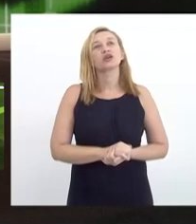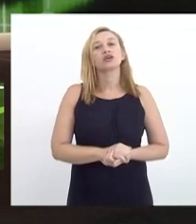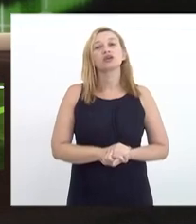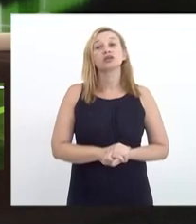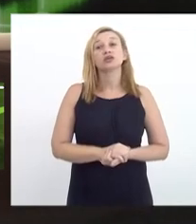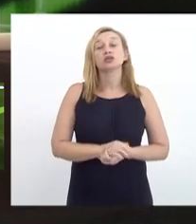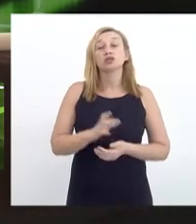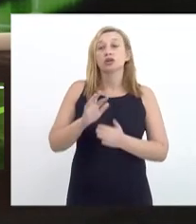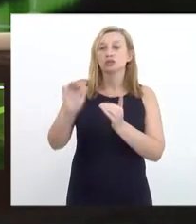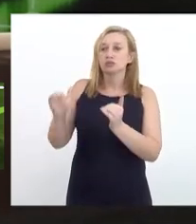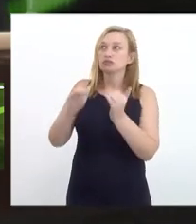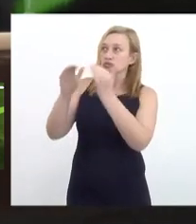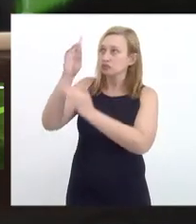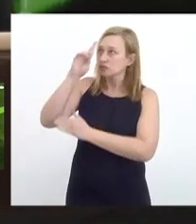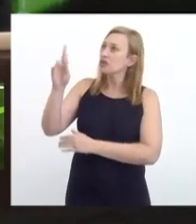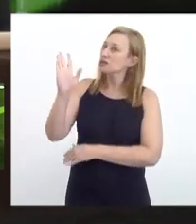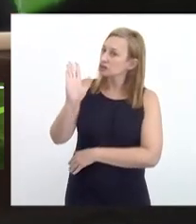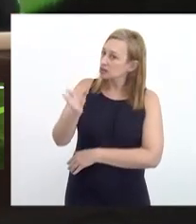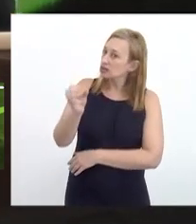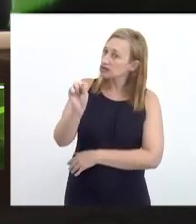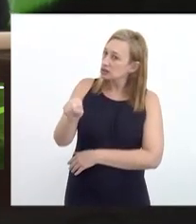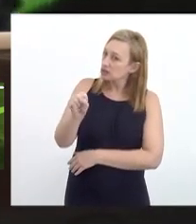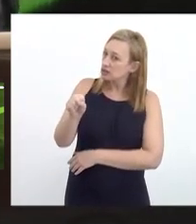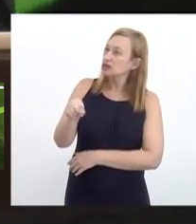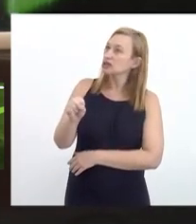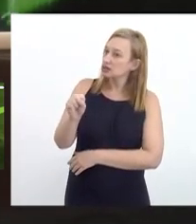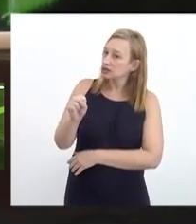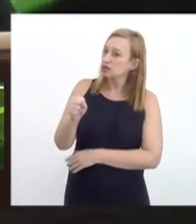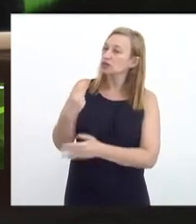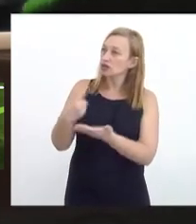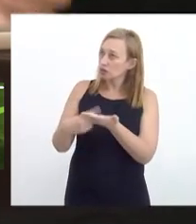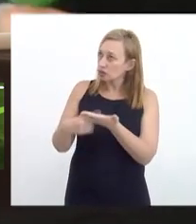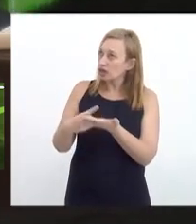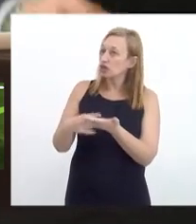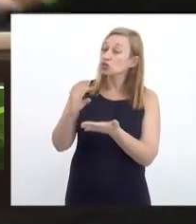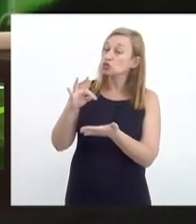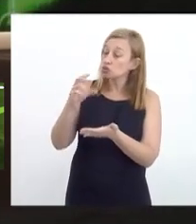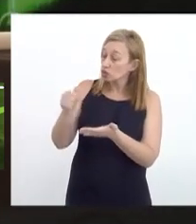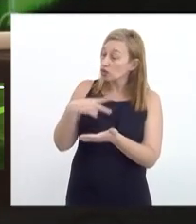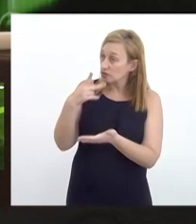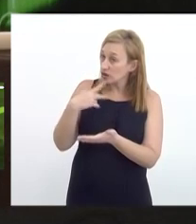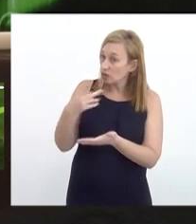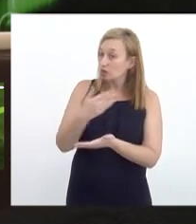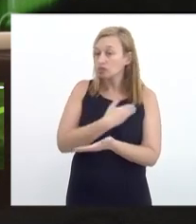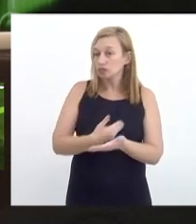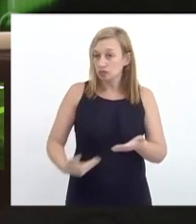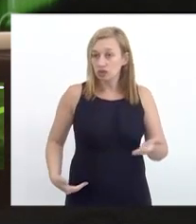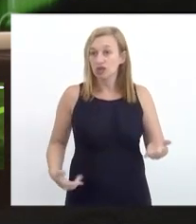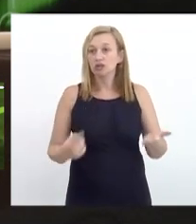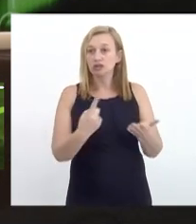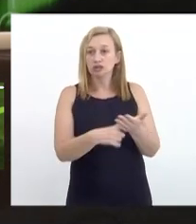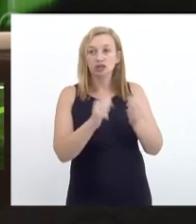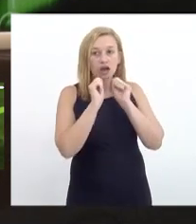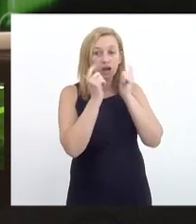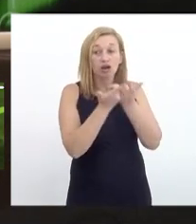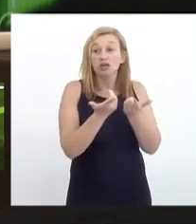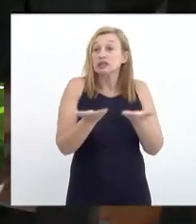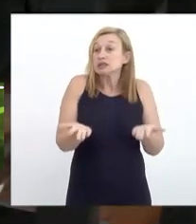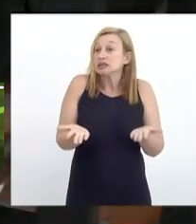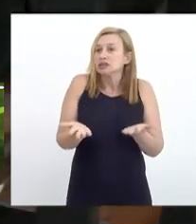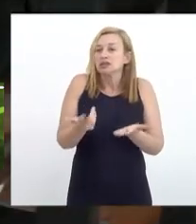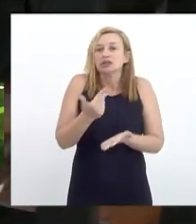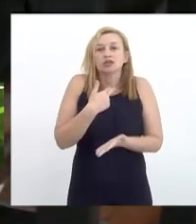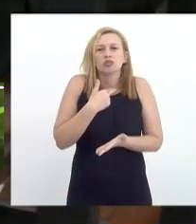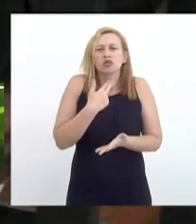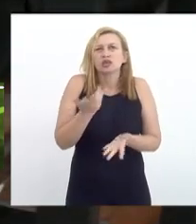Vossa excelência É isso mesmo Desde o início É o que está acordado Entre o governador E a Assembleia Então Porque nós não podemos